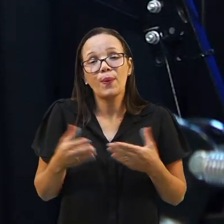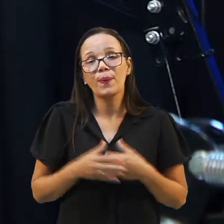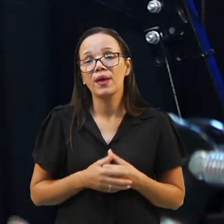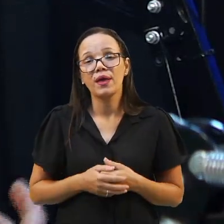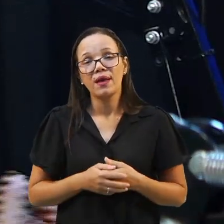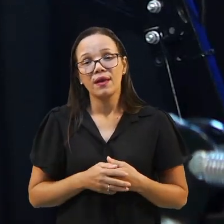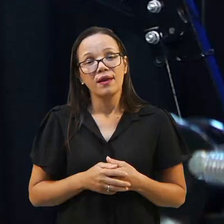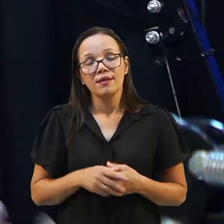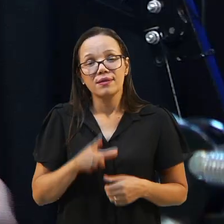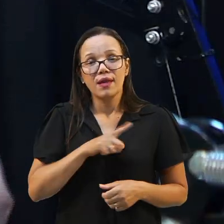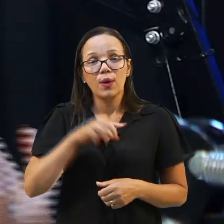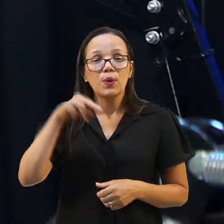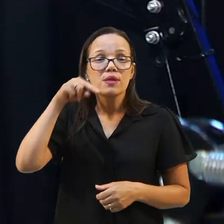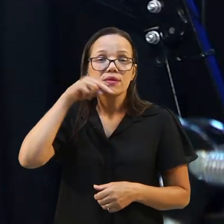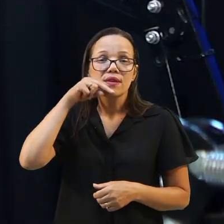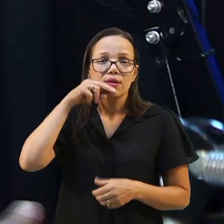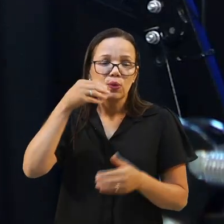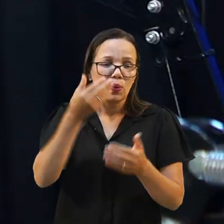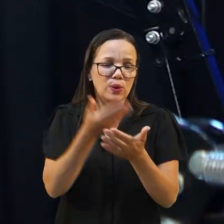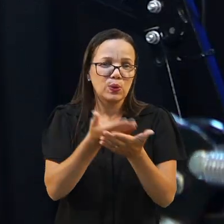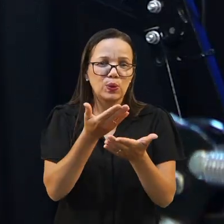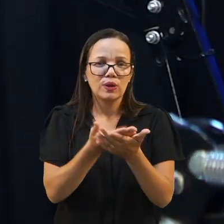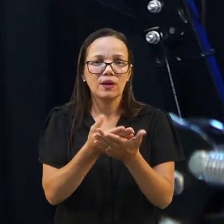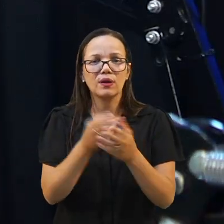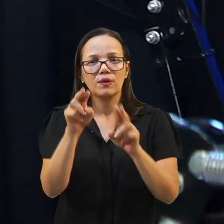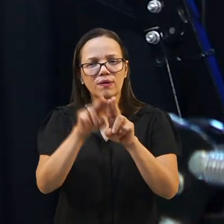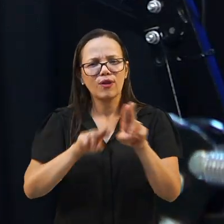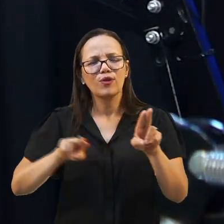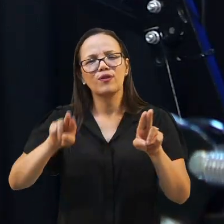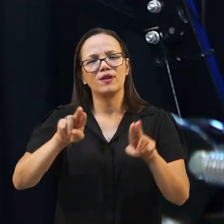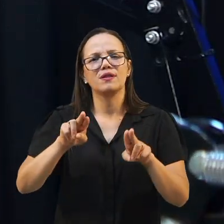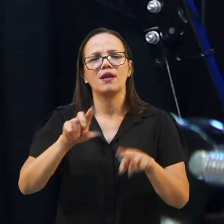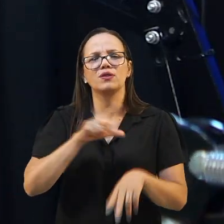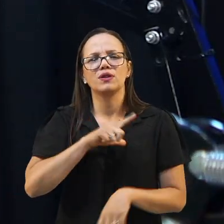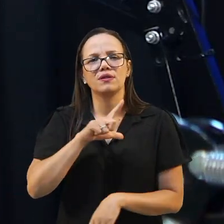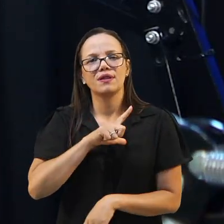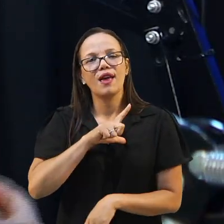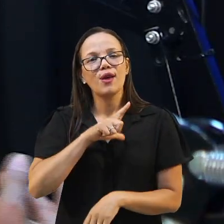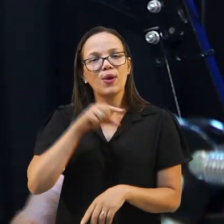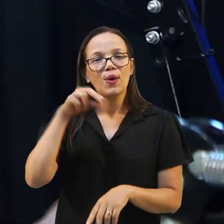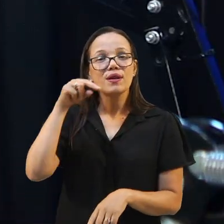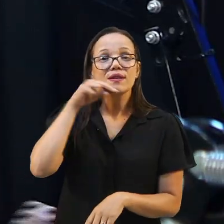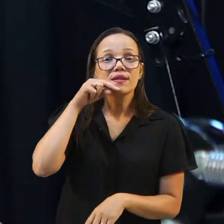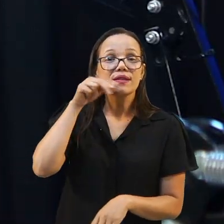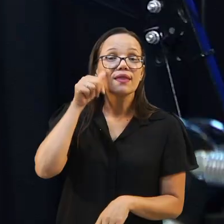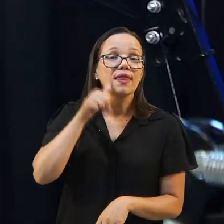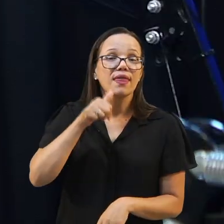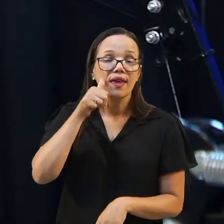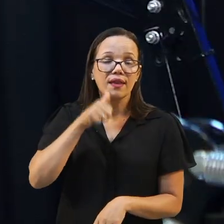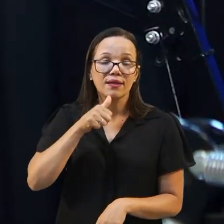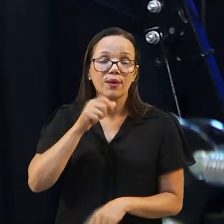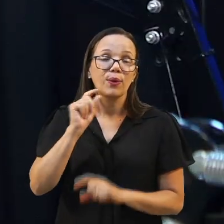Tenho netos estudando na universidade, tem neta